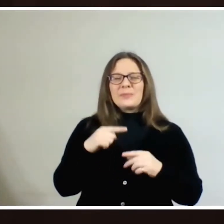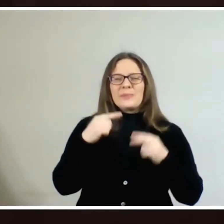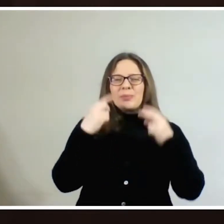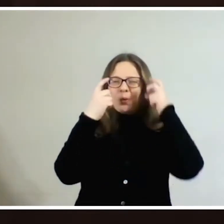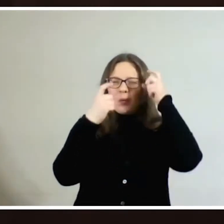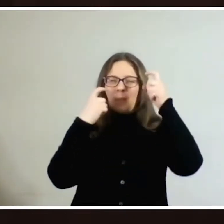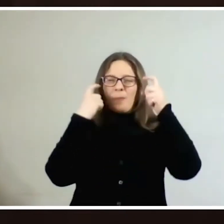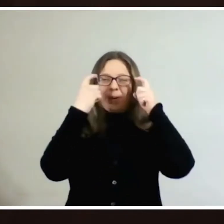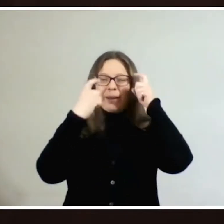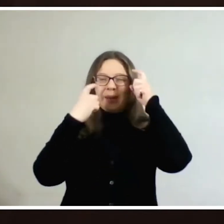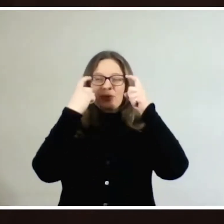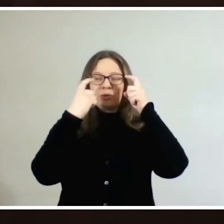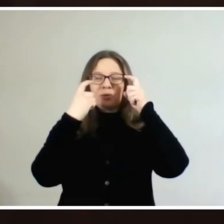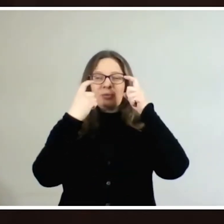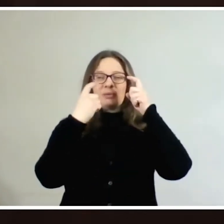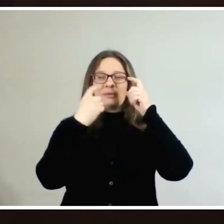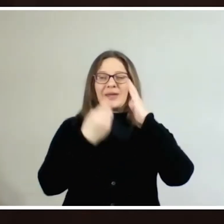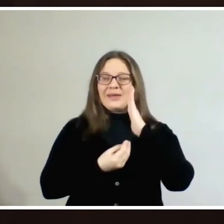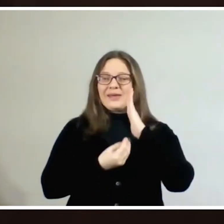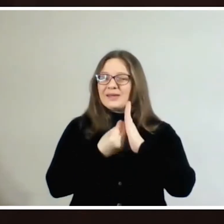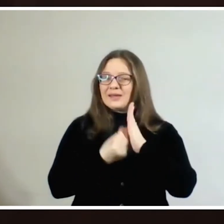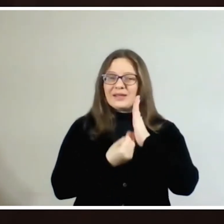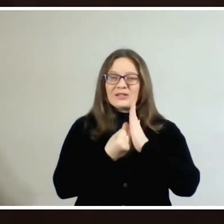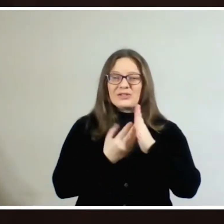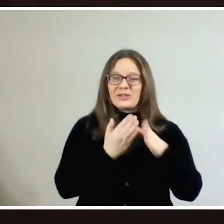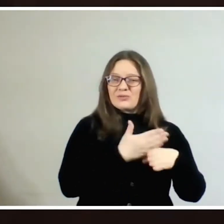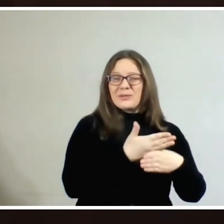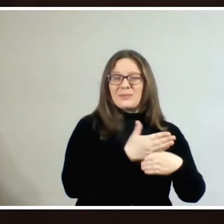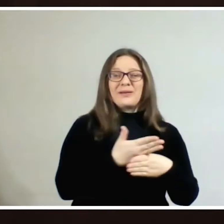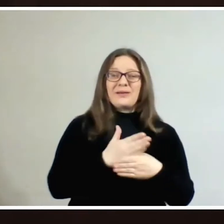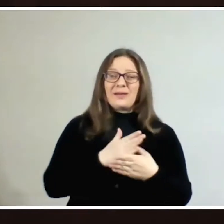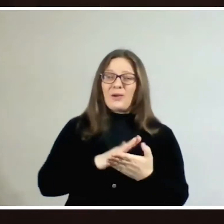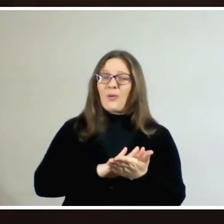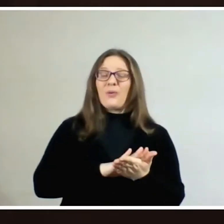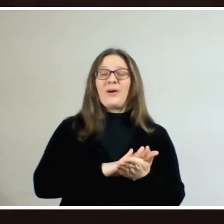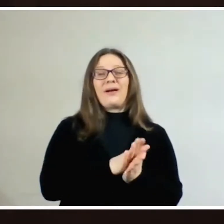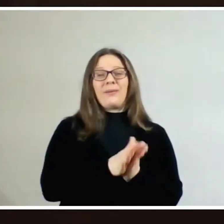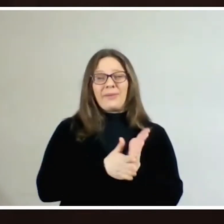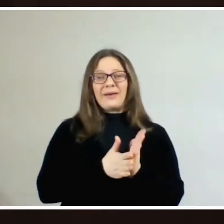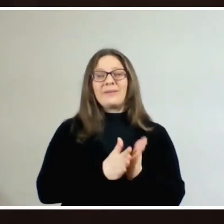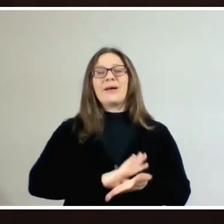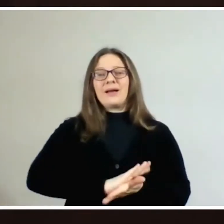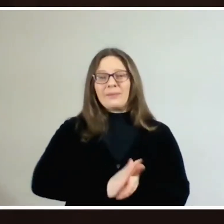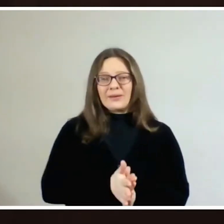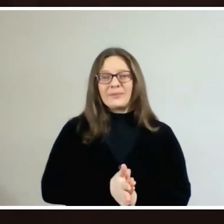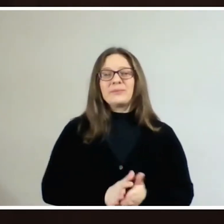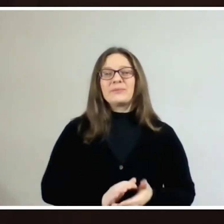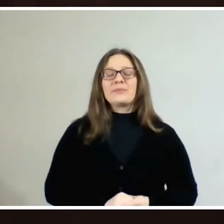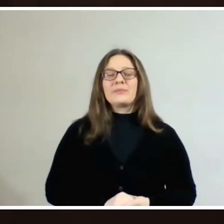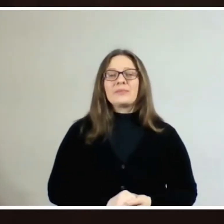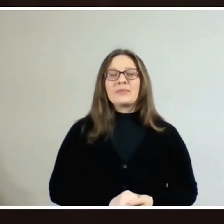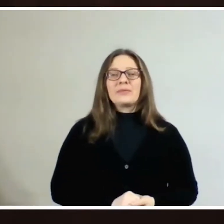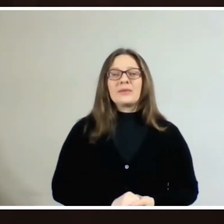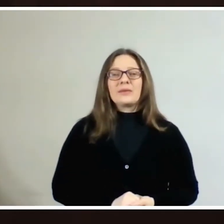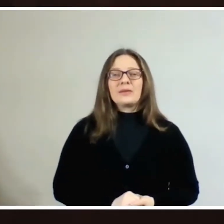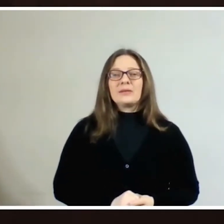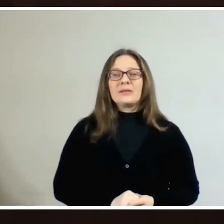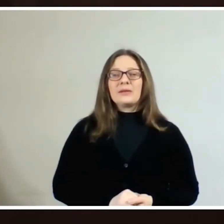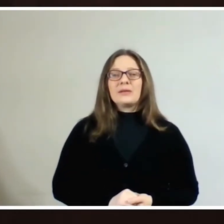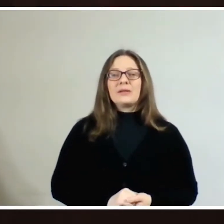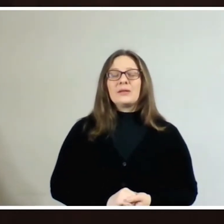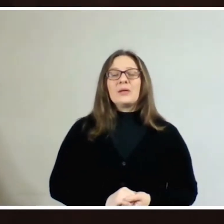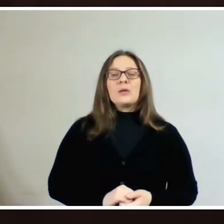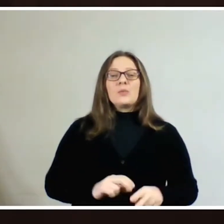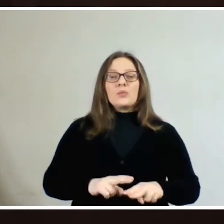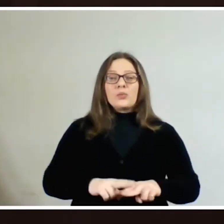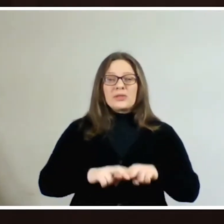já falei sobre isso, o bispo, né, Inácio começou a fortalecer a autoridade e o poder dos bispos.